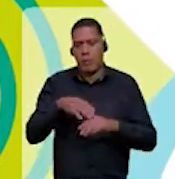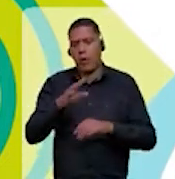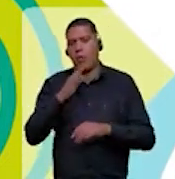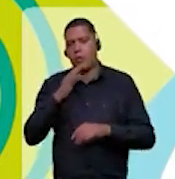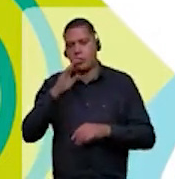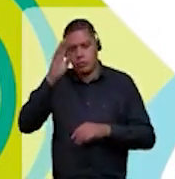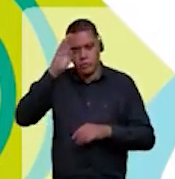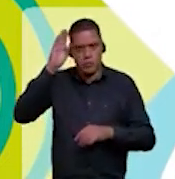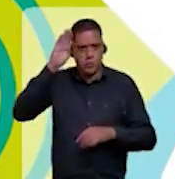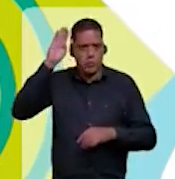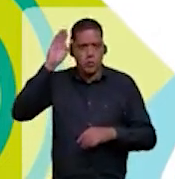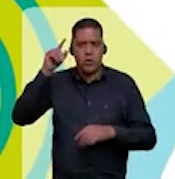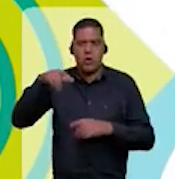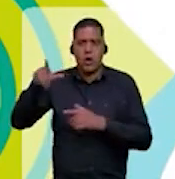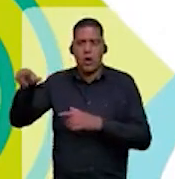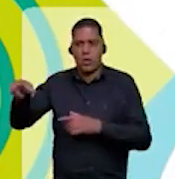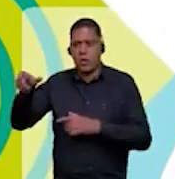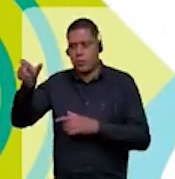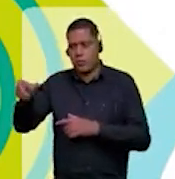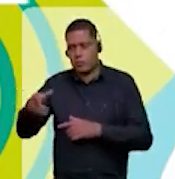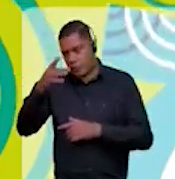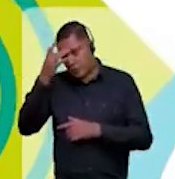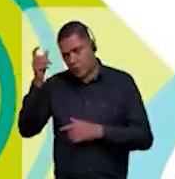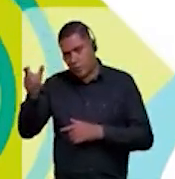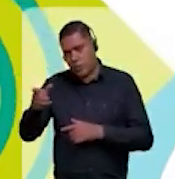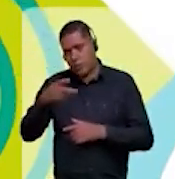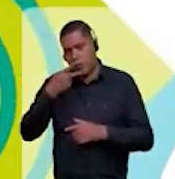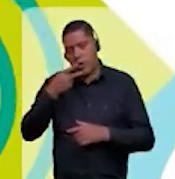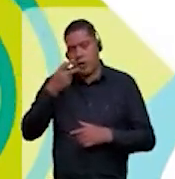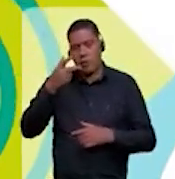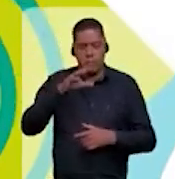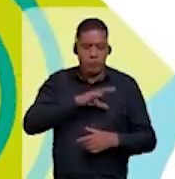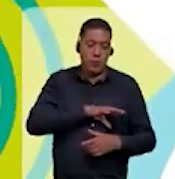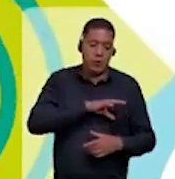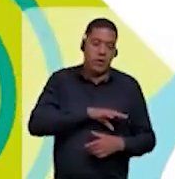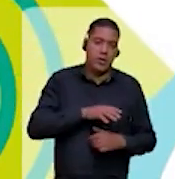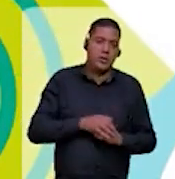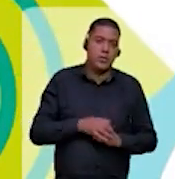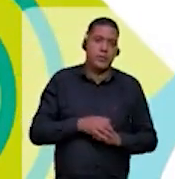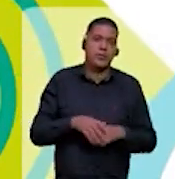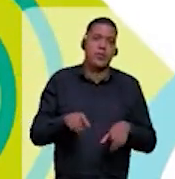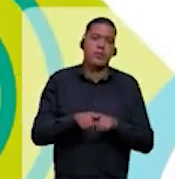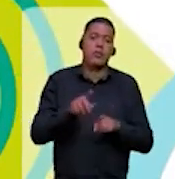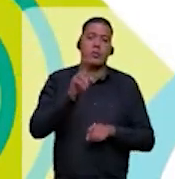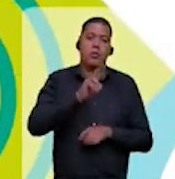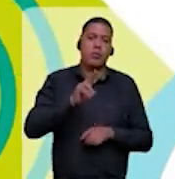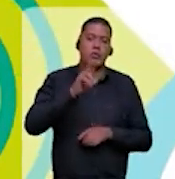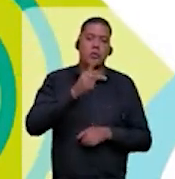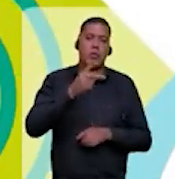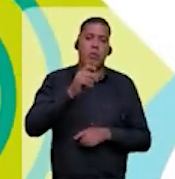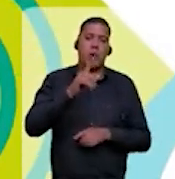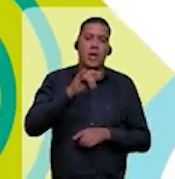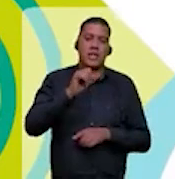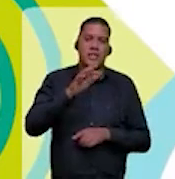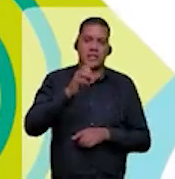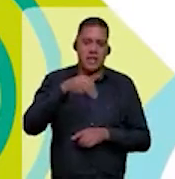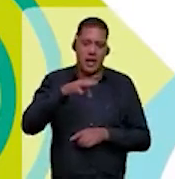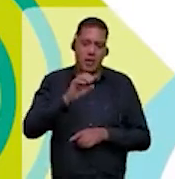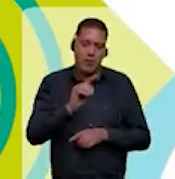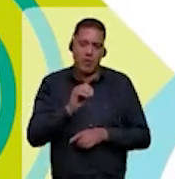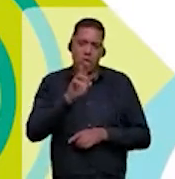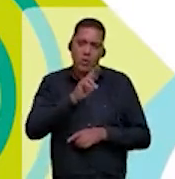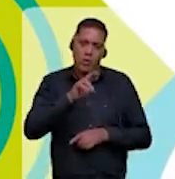que pelos falantes de português ao que parece no âmbito do aqui tem o referido como polissistema das literaturas em português